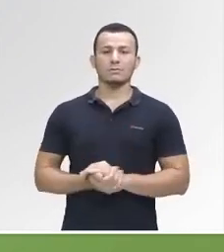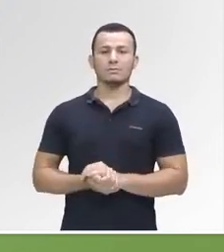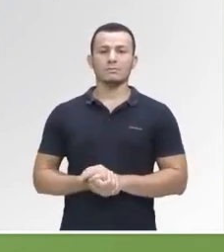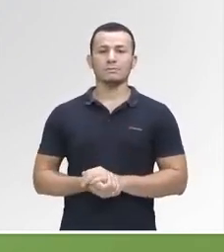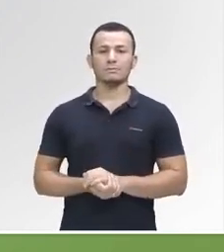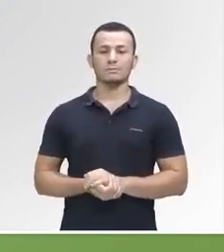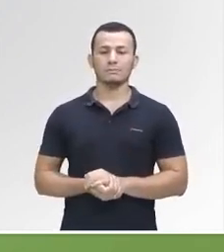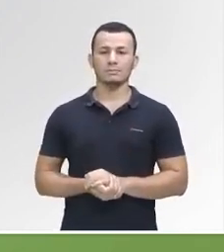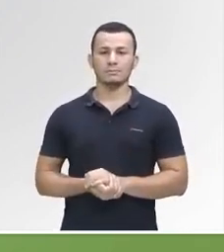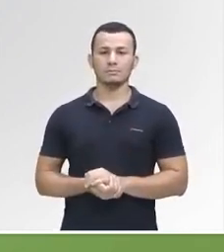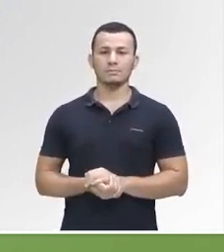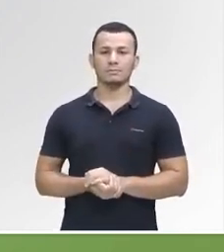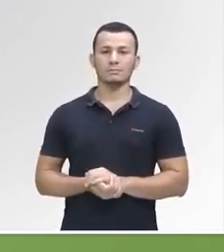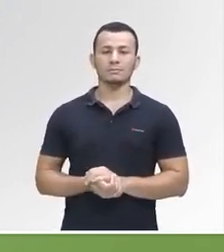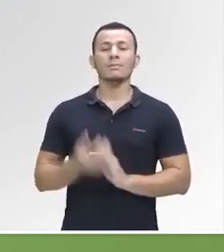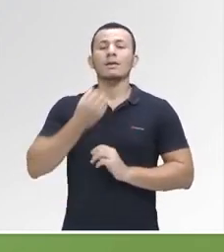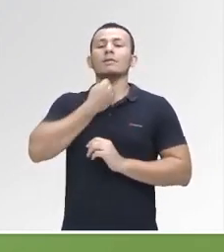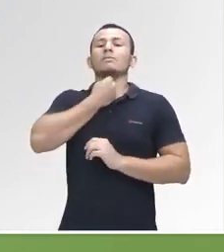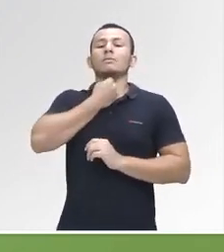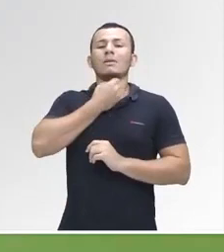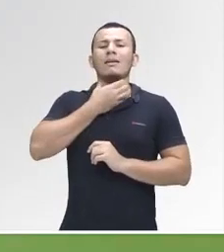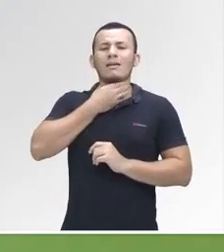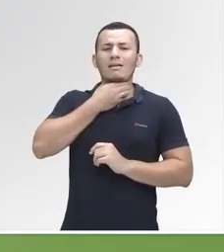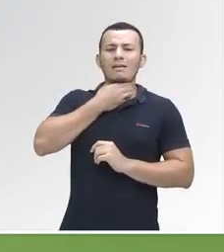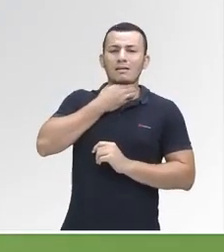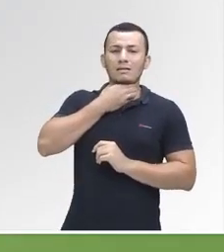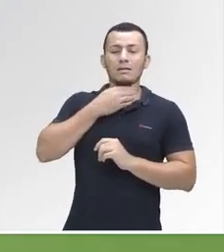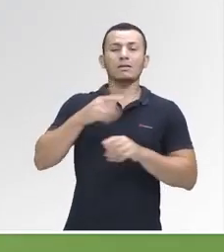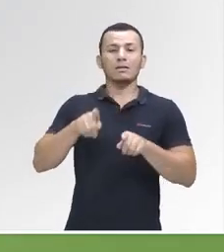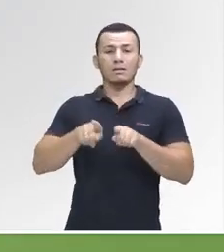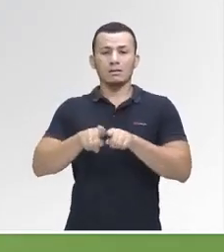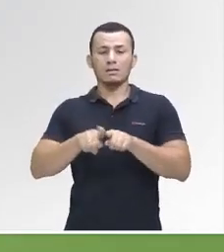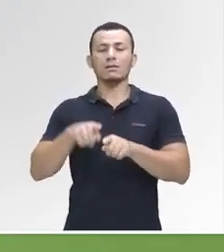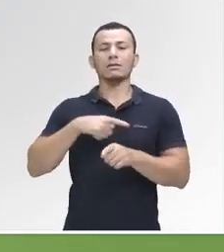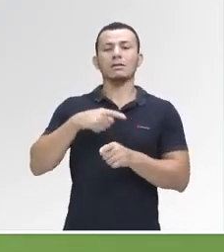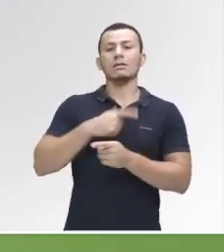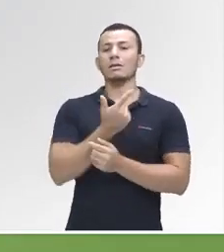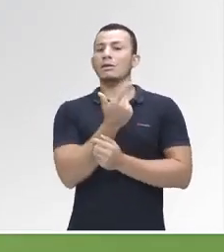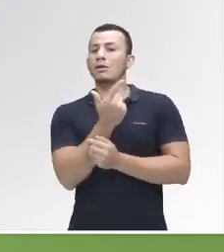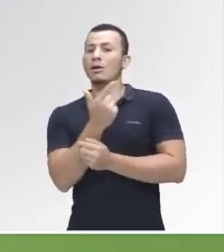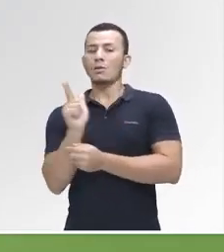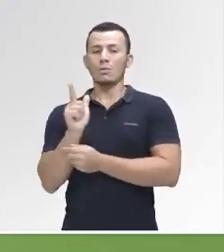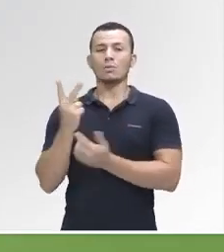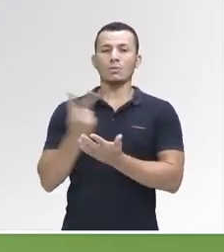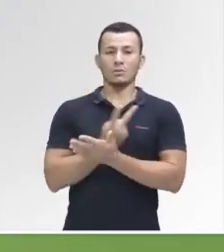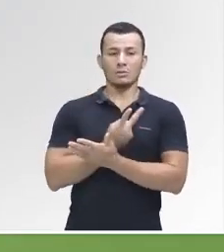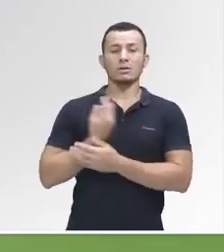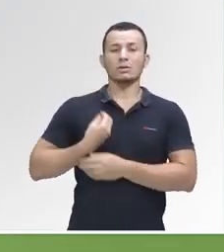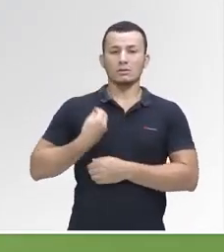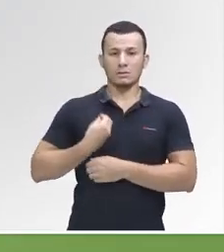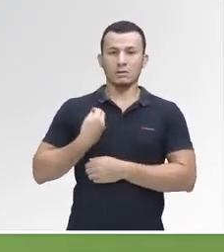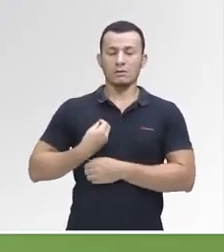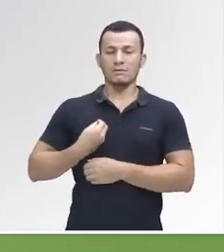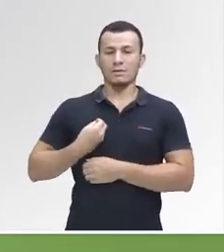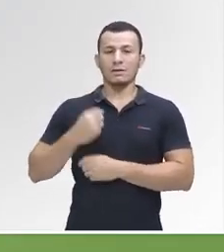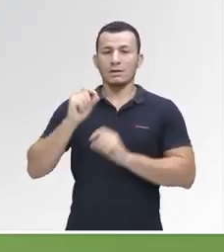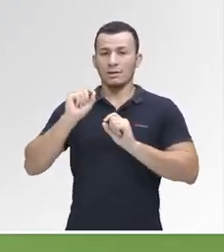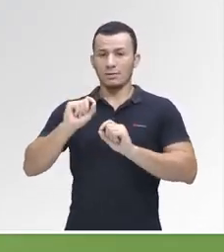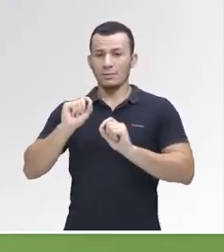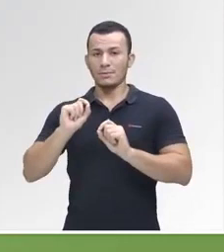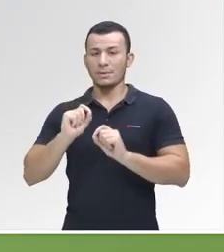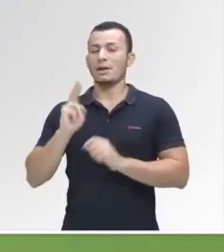Além do engasgo, existe outra situação também que nós podemos ter no nosso dia a dia, que é uma situação